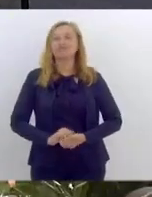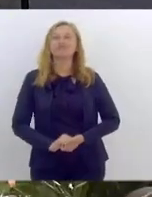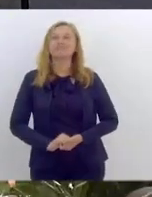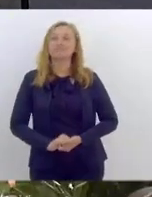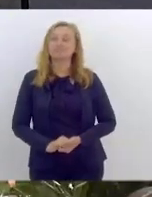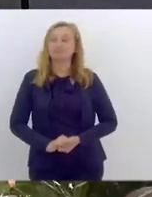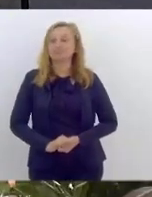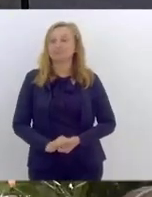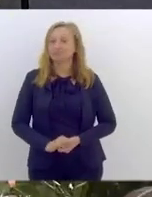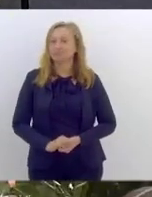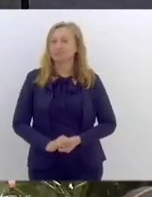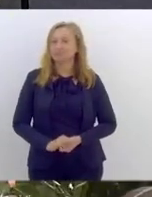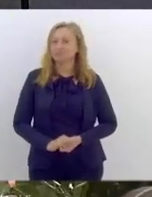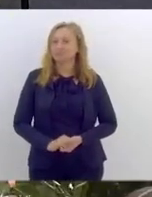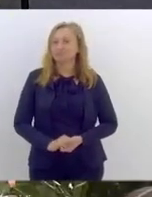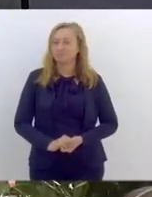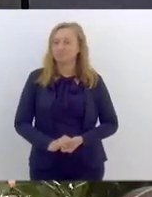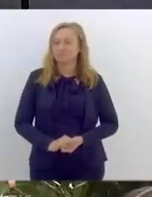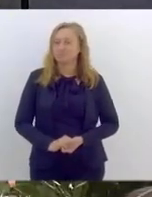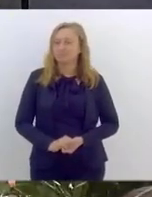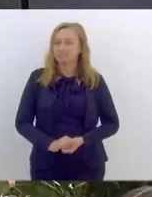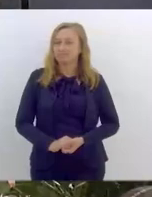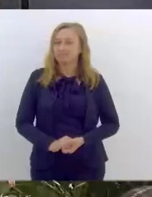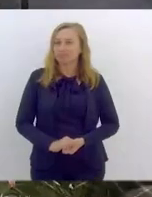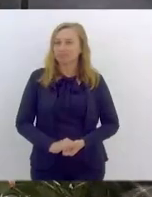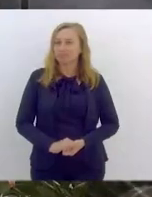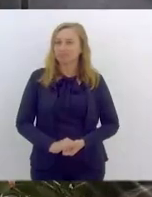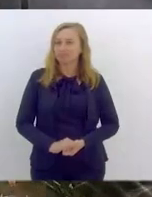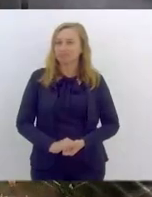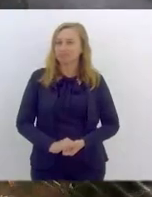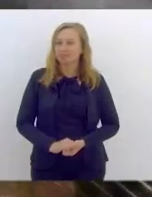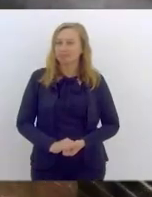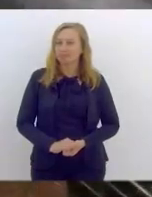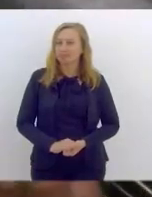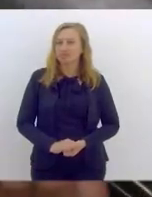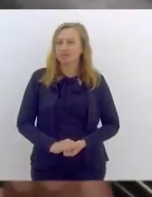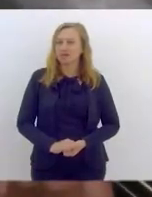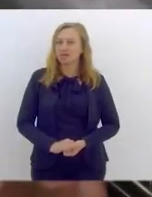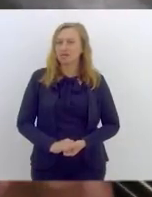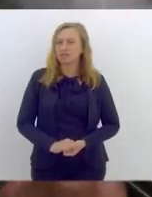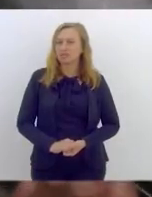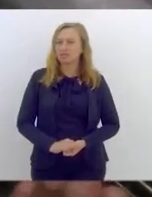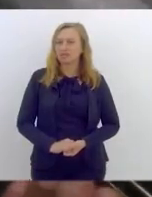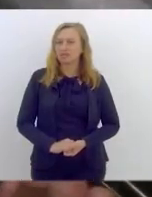orixás. Uiê, tabiato de bom jongueiro.